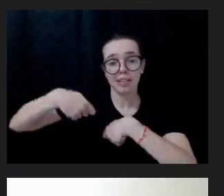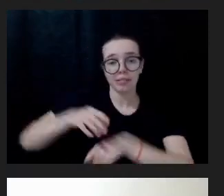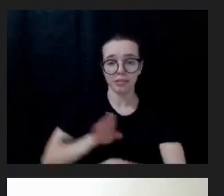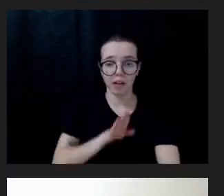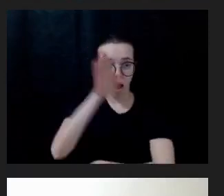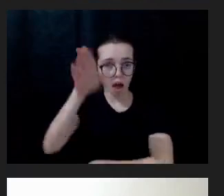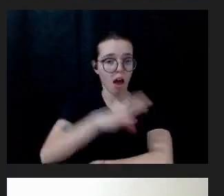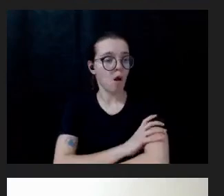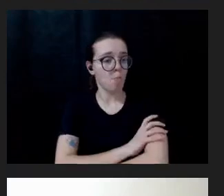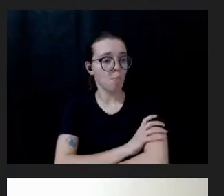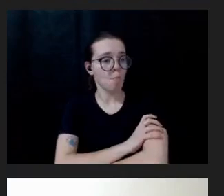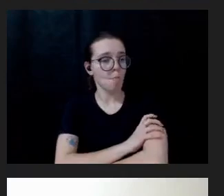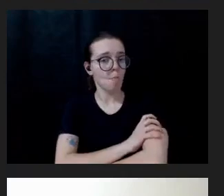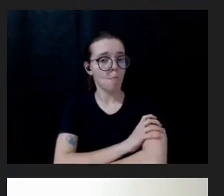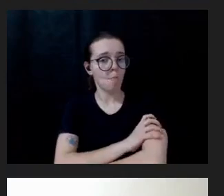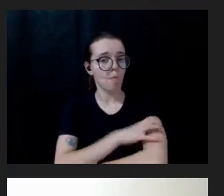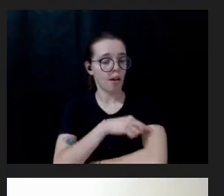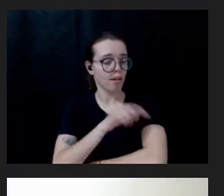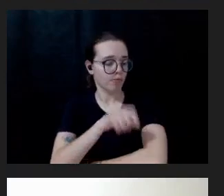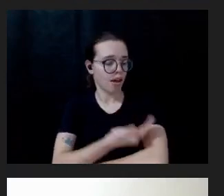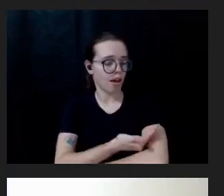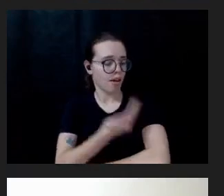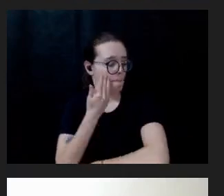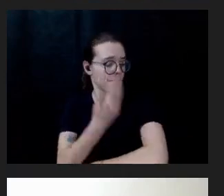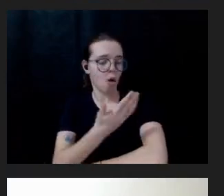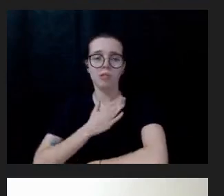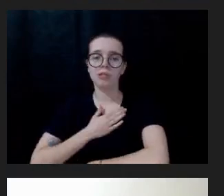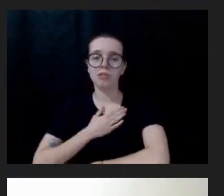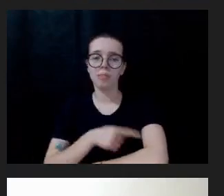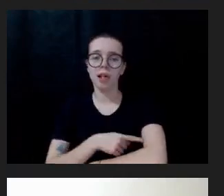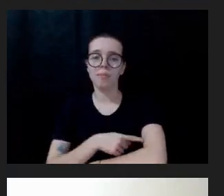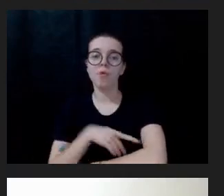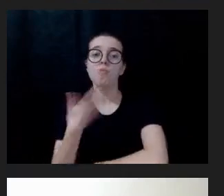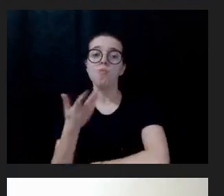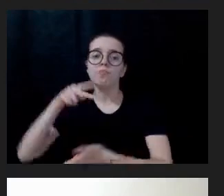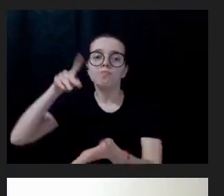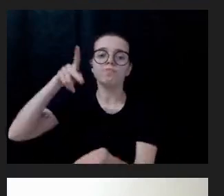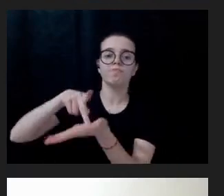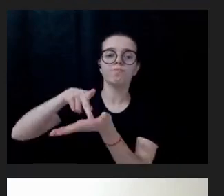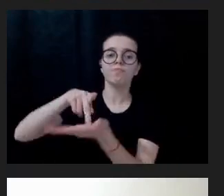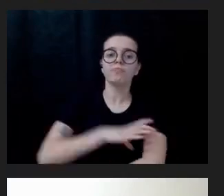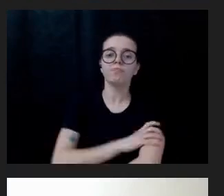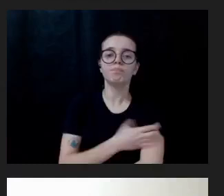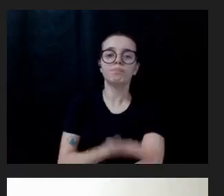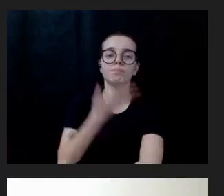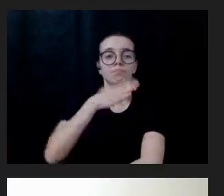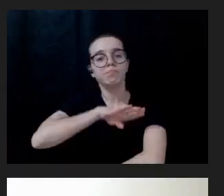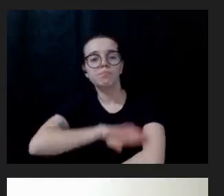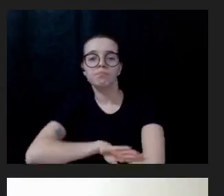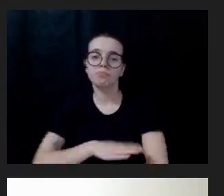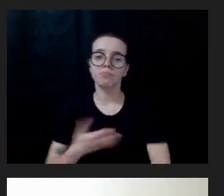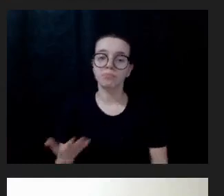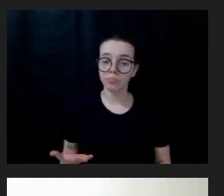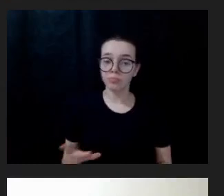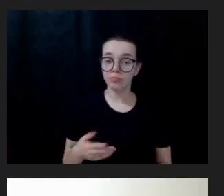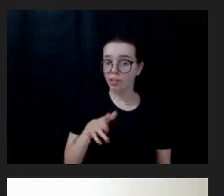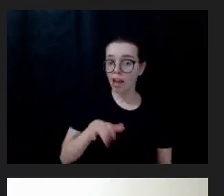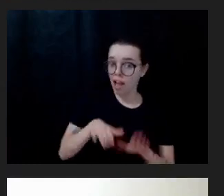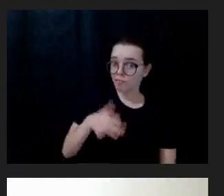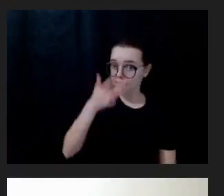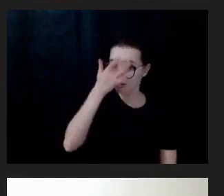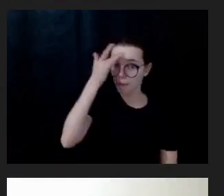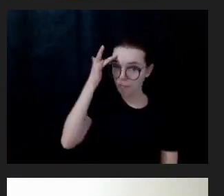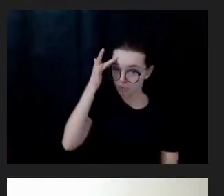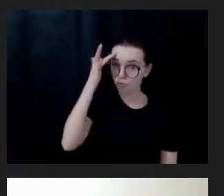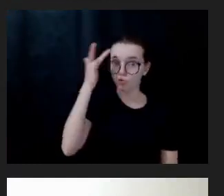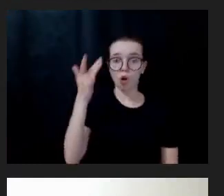pressão. A gente pode ter uma pessoa jovem, inclusive atlética, né? Esse paciente,